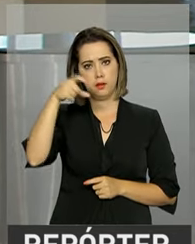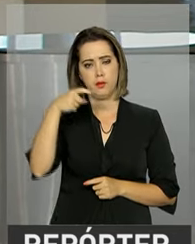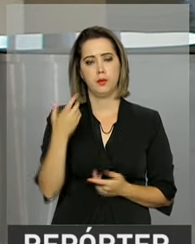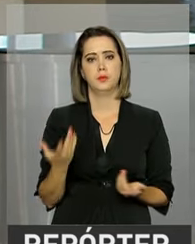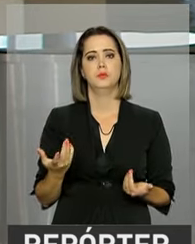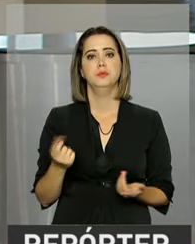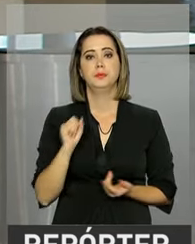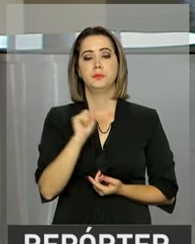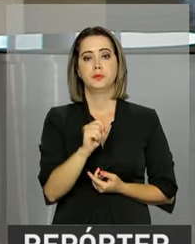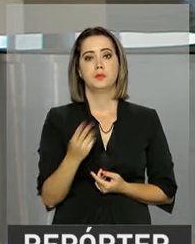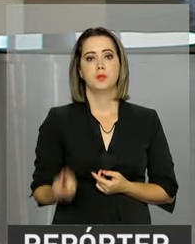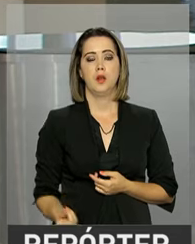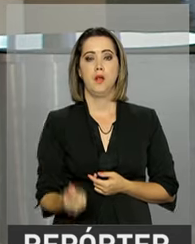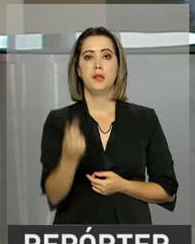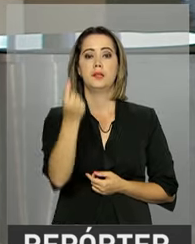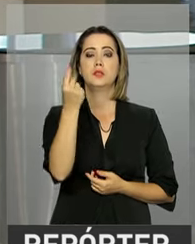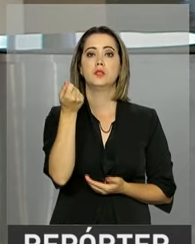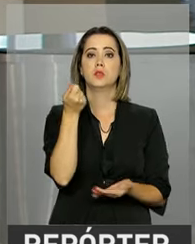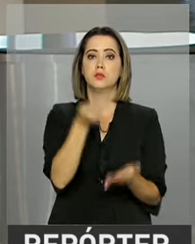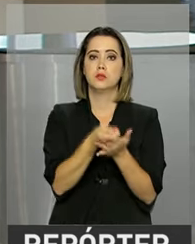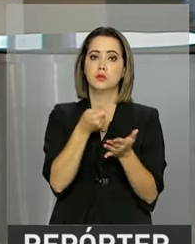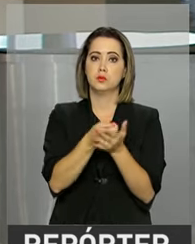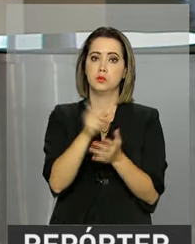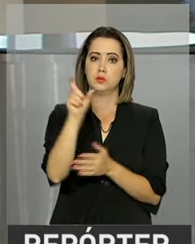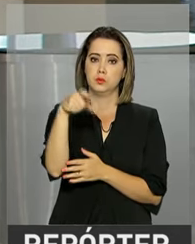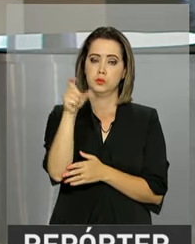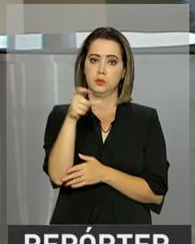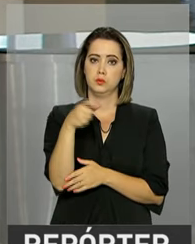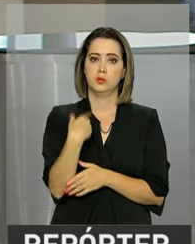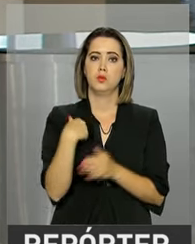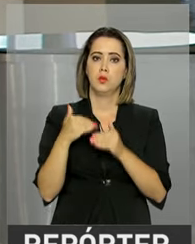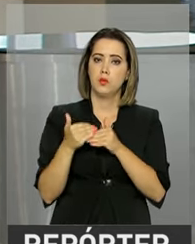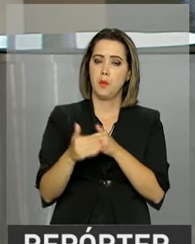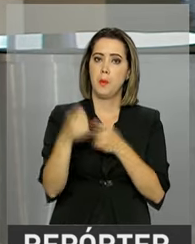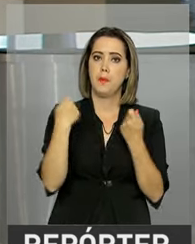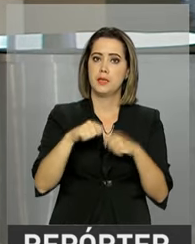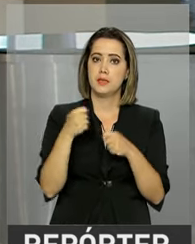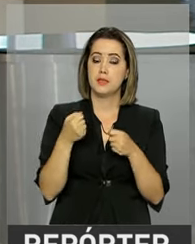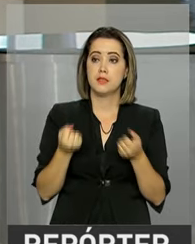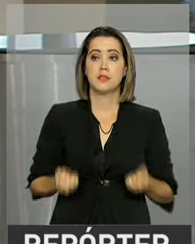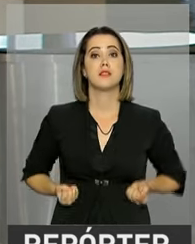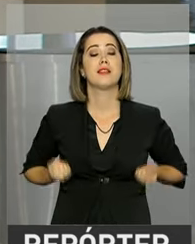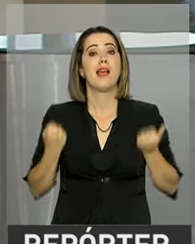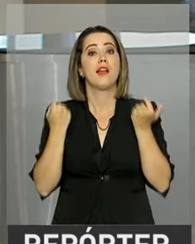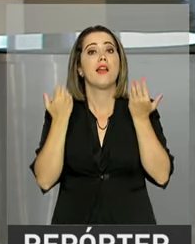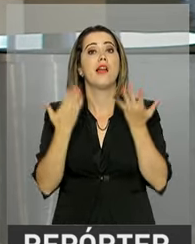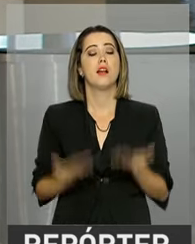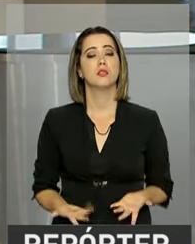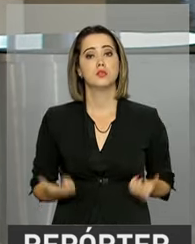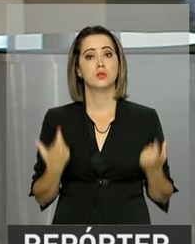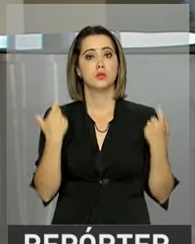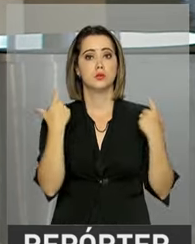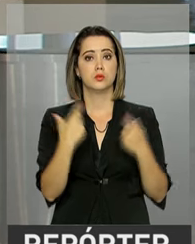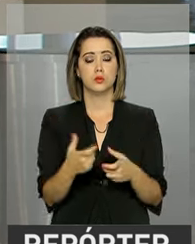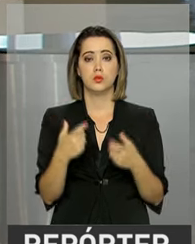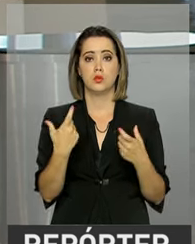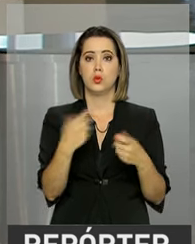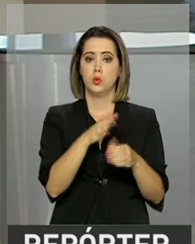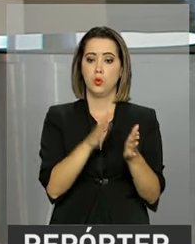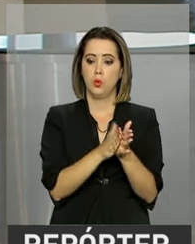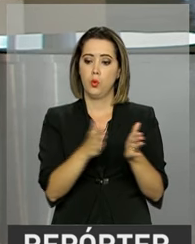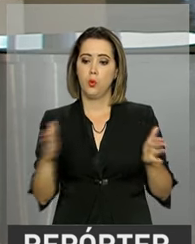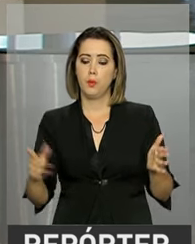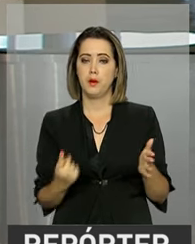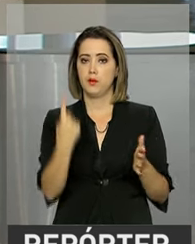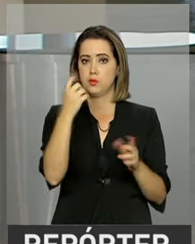reforma e os valores depositados no cartão reforma terão de ser gastos pelas famílias beneficiárias dentro do prazo